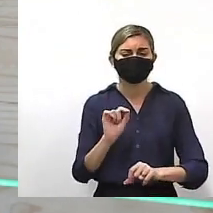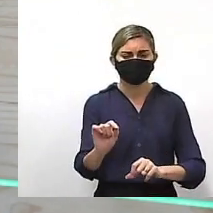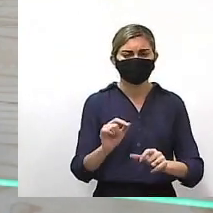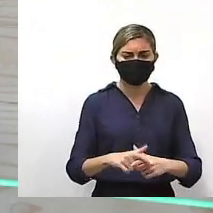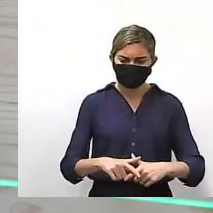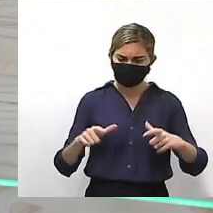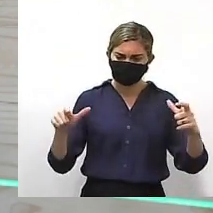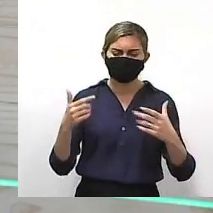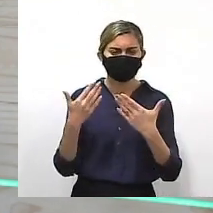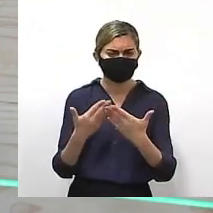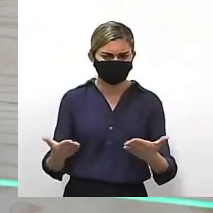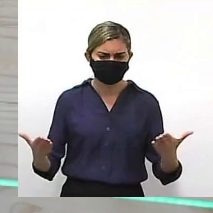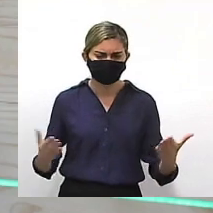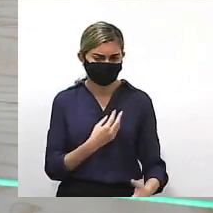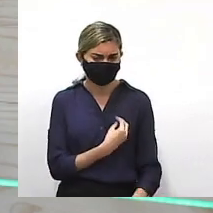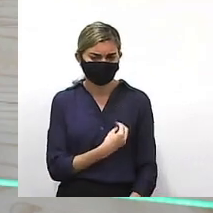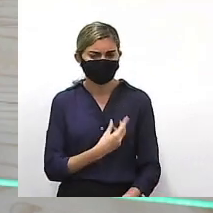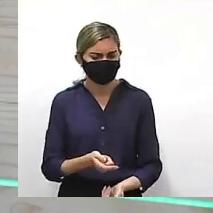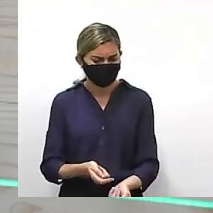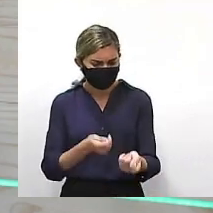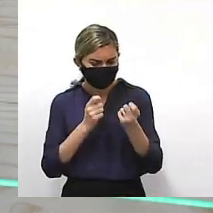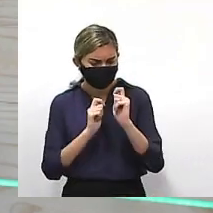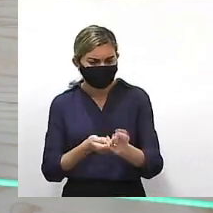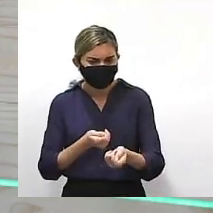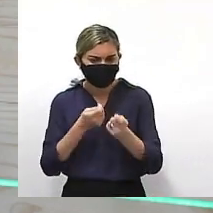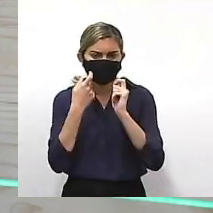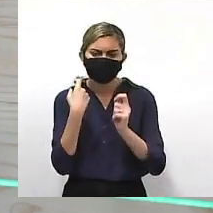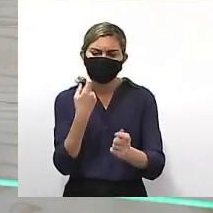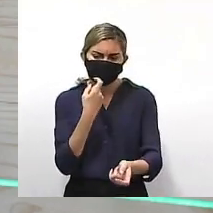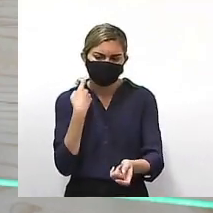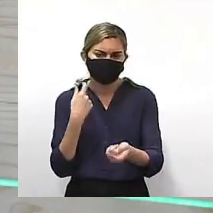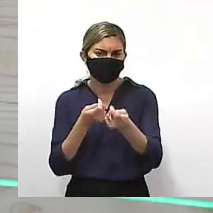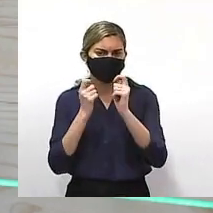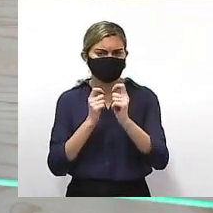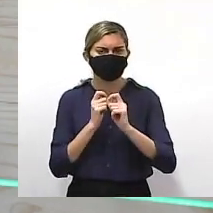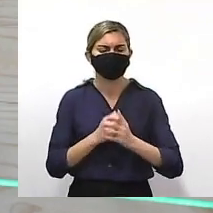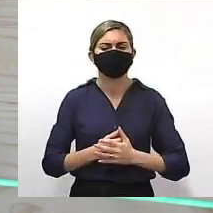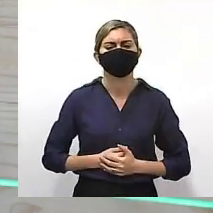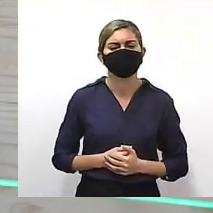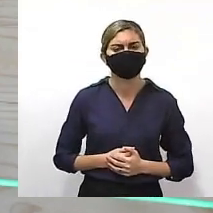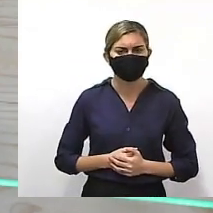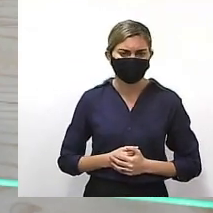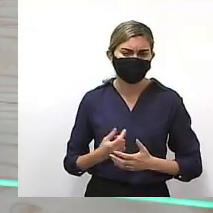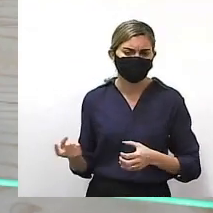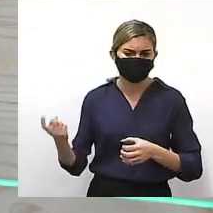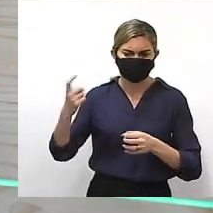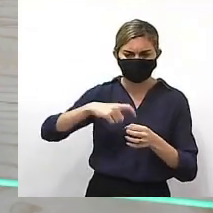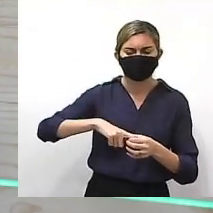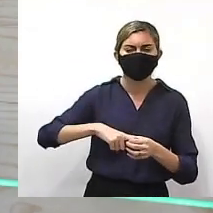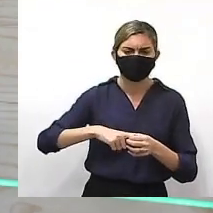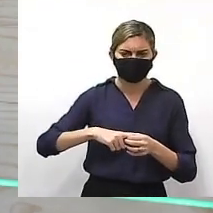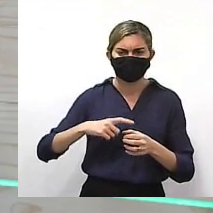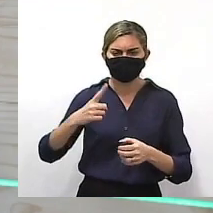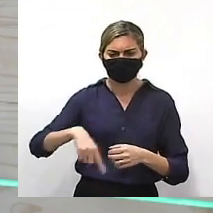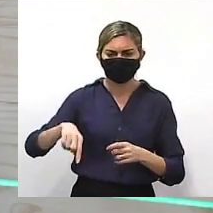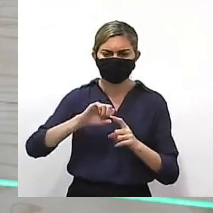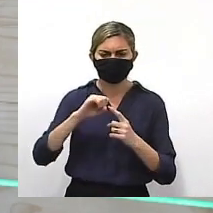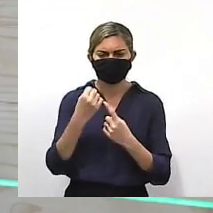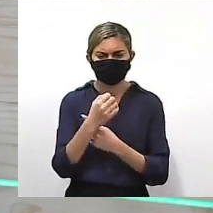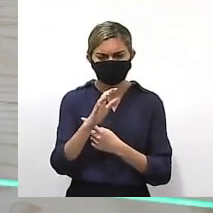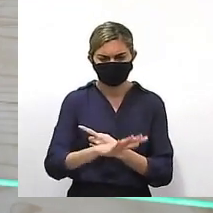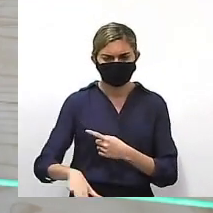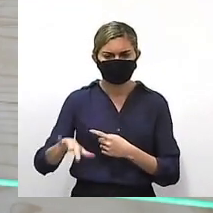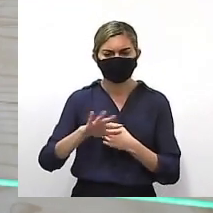grande maioria vivem da pesca, vivem do pescado. E aí eu vou voltar ao nosso sociólogo,